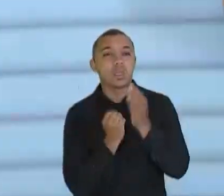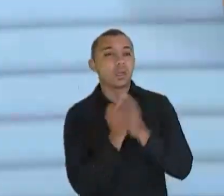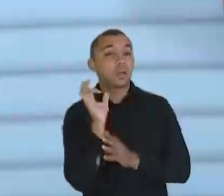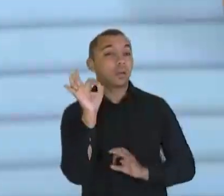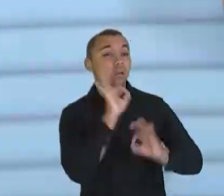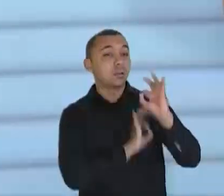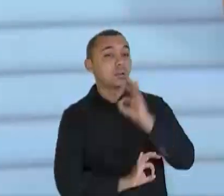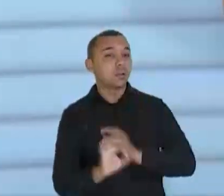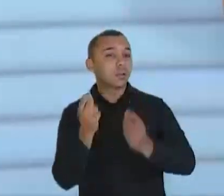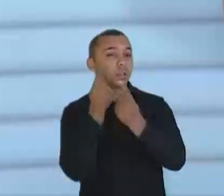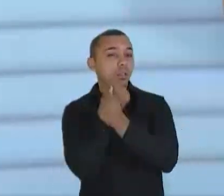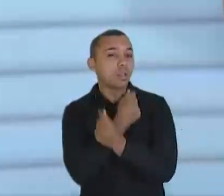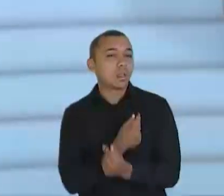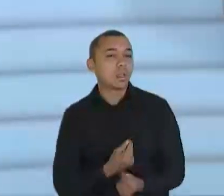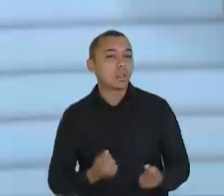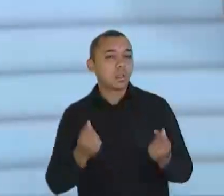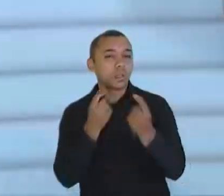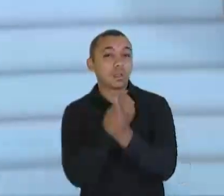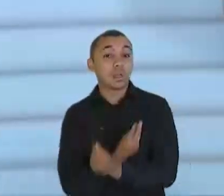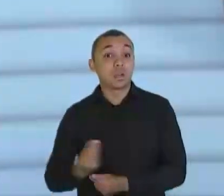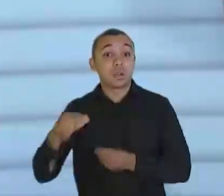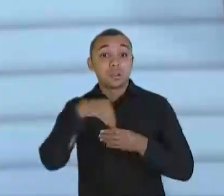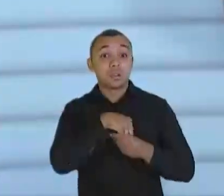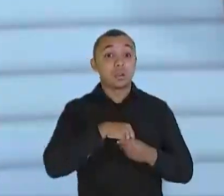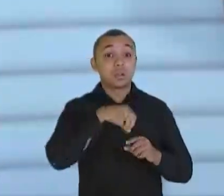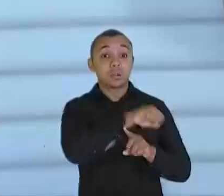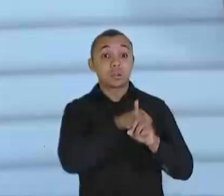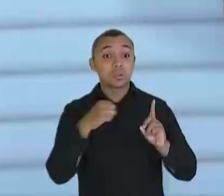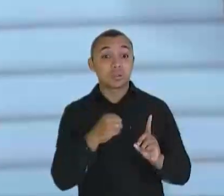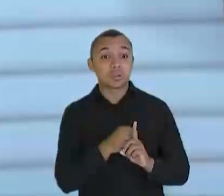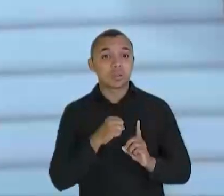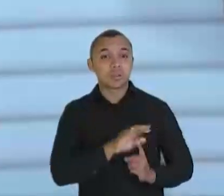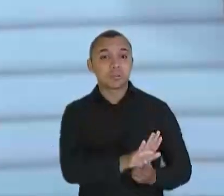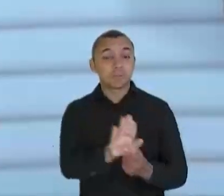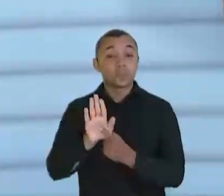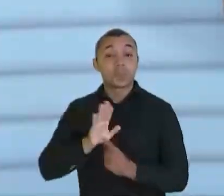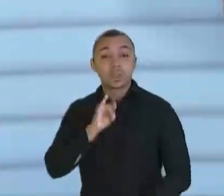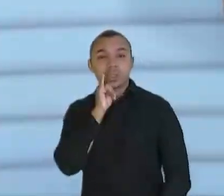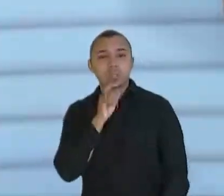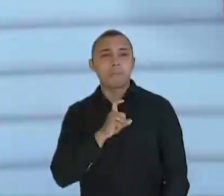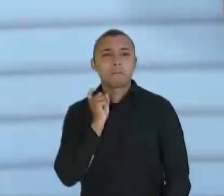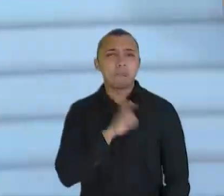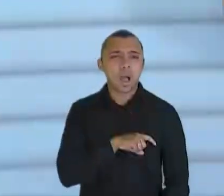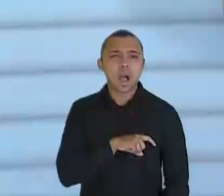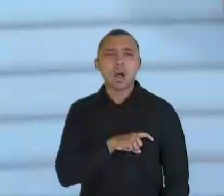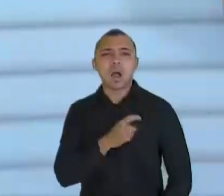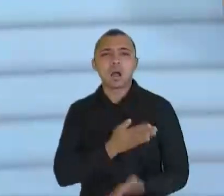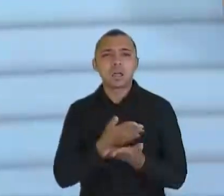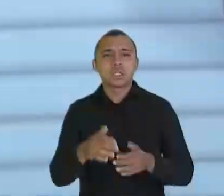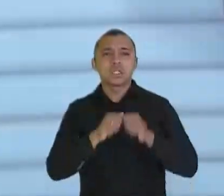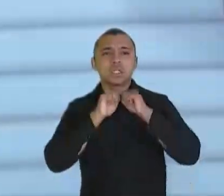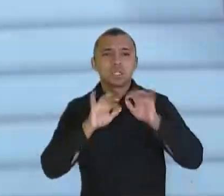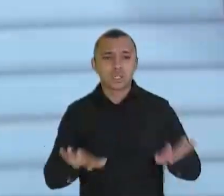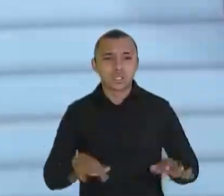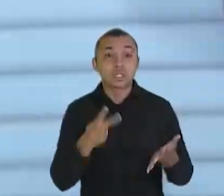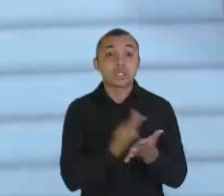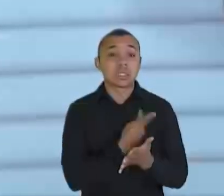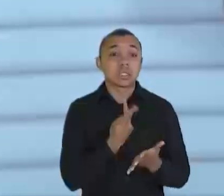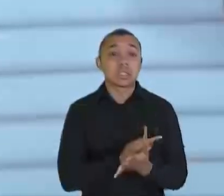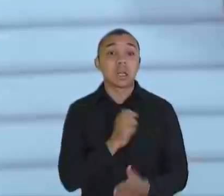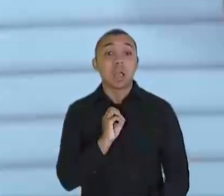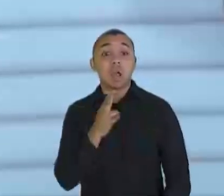criando na sociedade uma ideia de que... Sempre a dicotomia, o mal, o bem, certo, o errado, ele sempre... E mais do que isso, né, ou